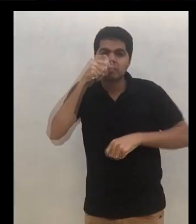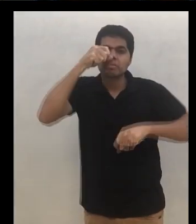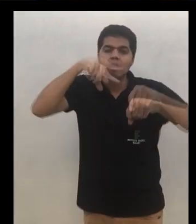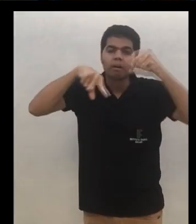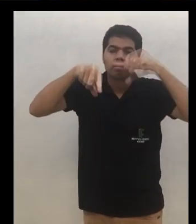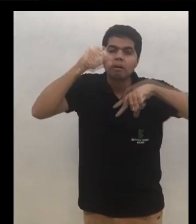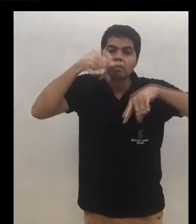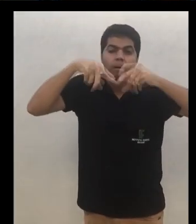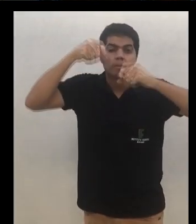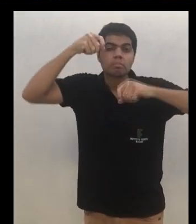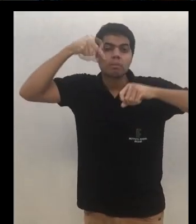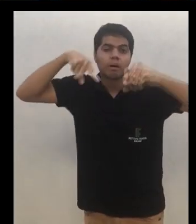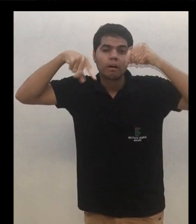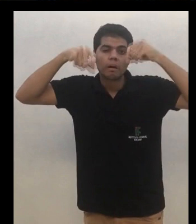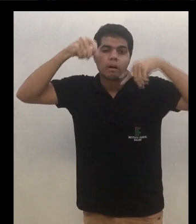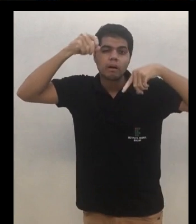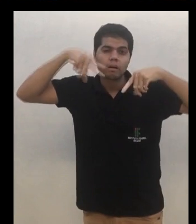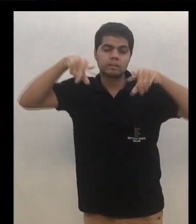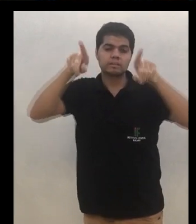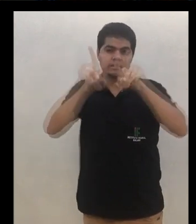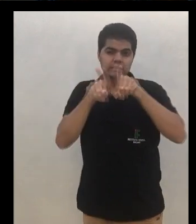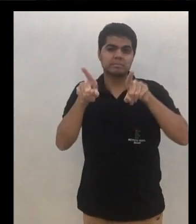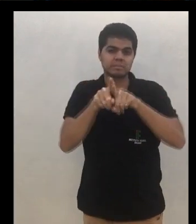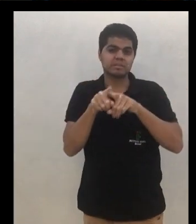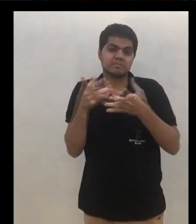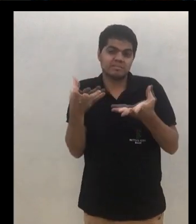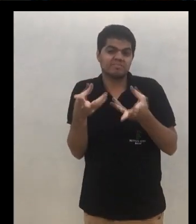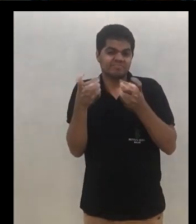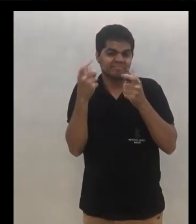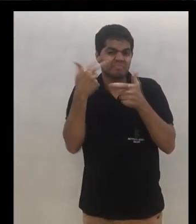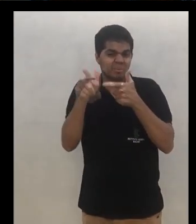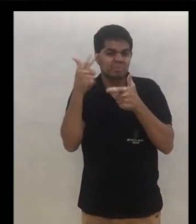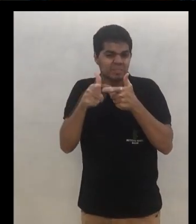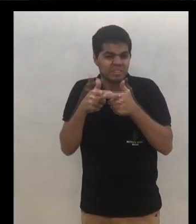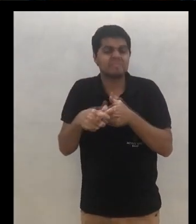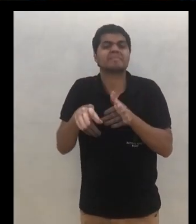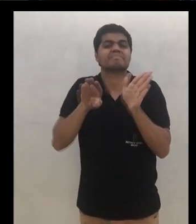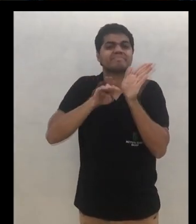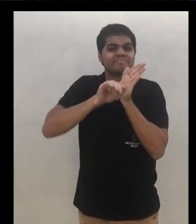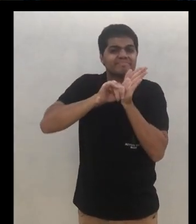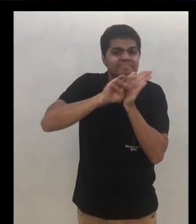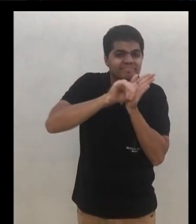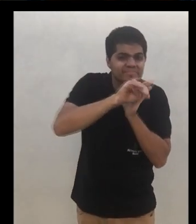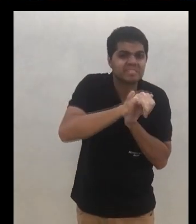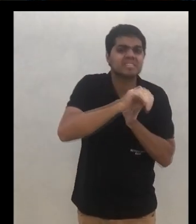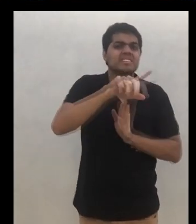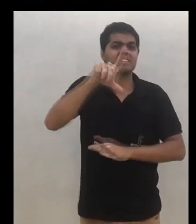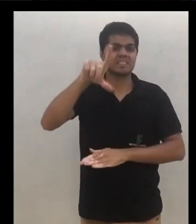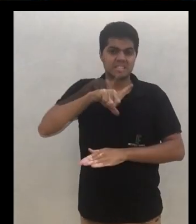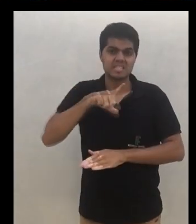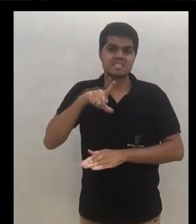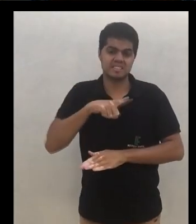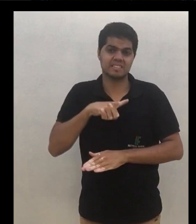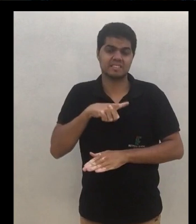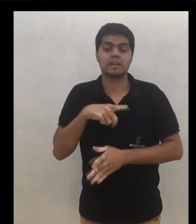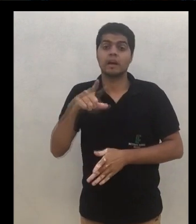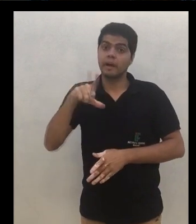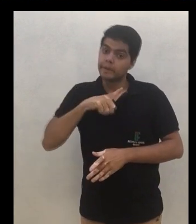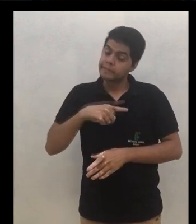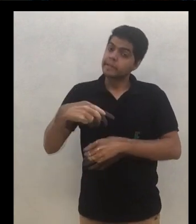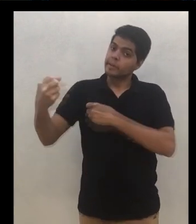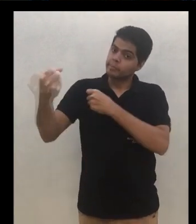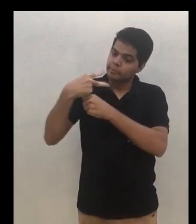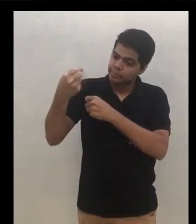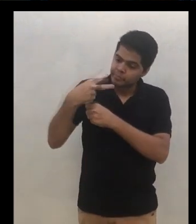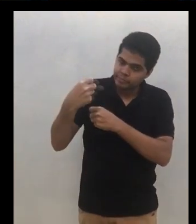até catarro pelo próprio olho, né? E aí isso aí é bem problema e é bactéria. Então você entra com os fitoterápicos,